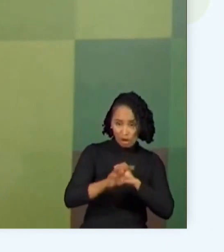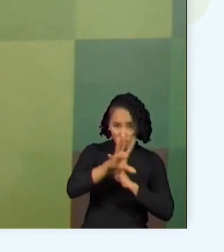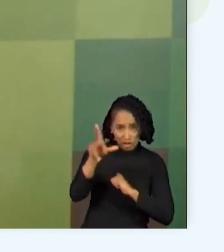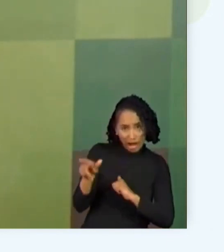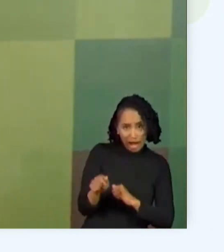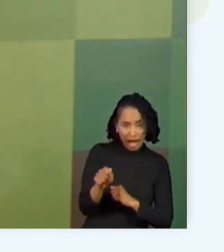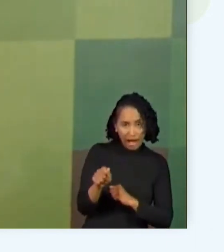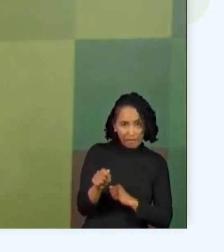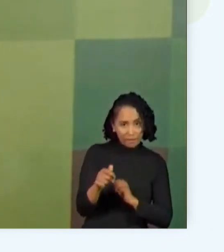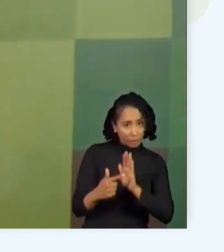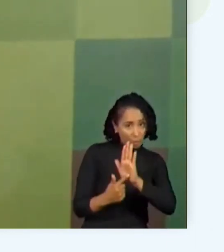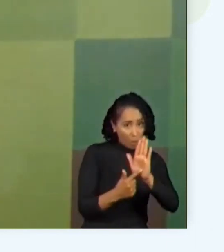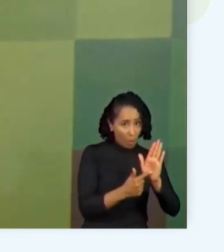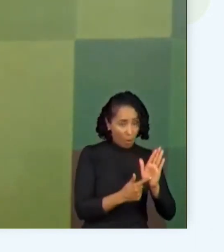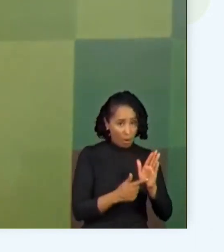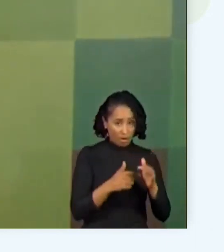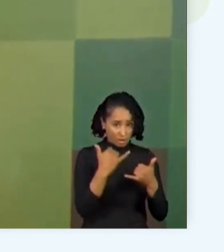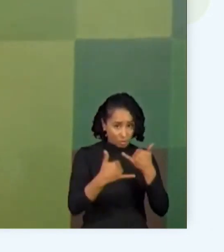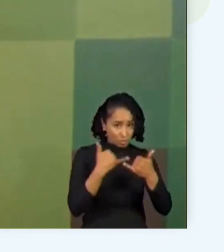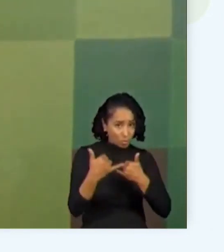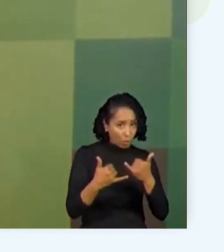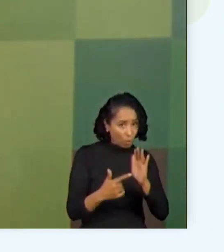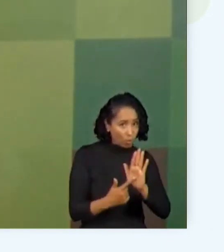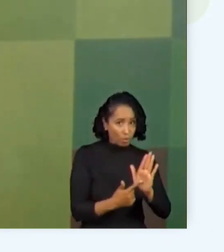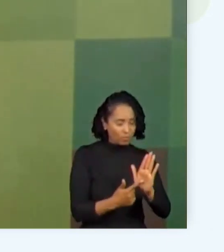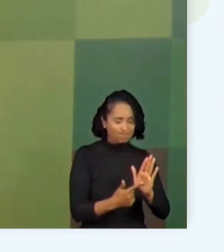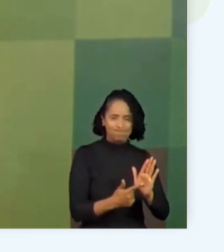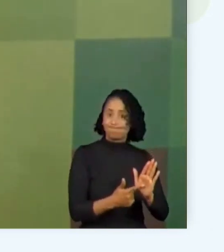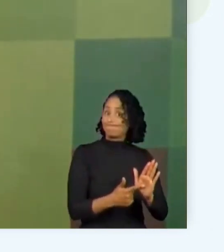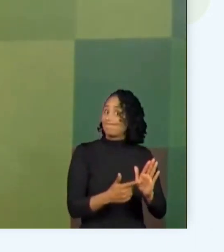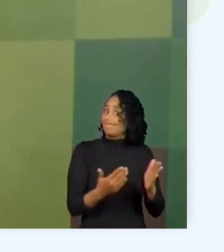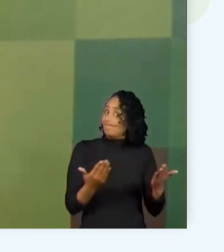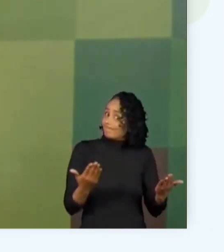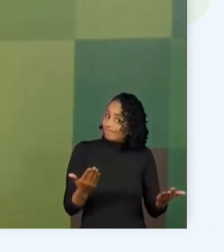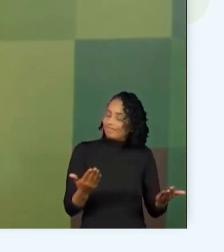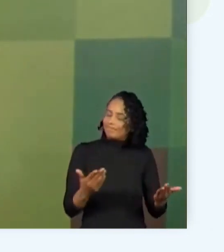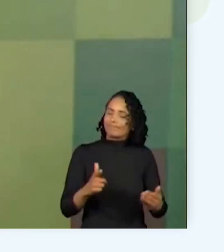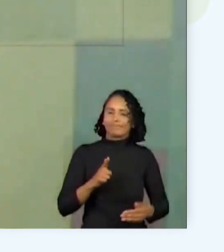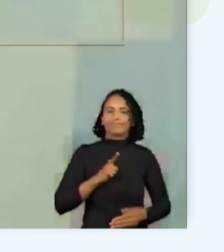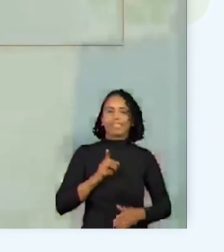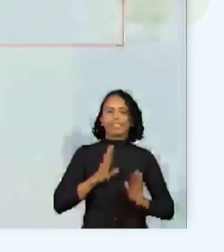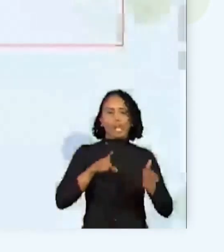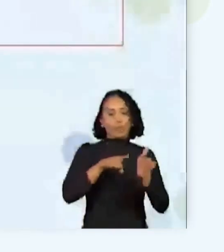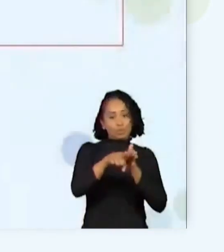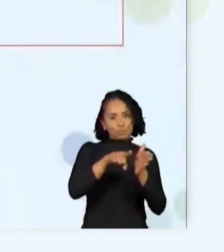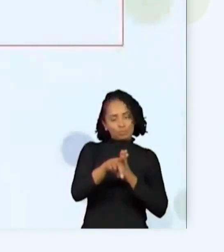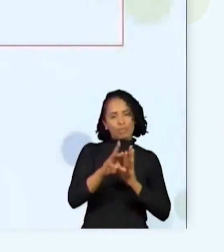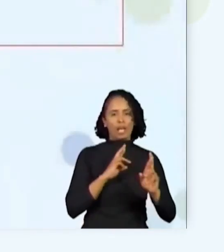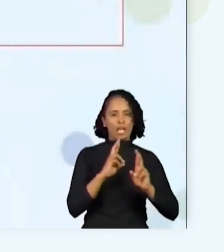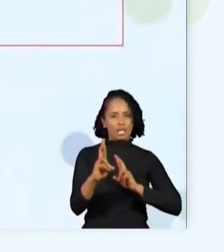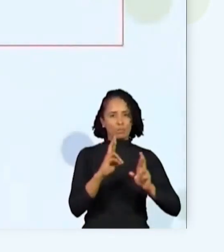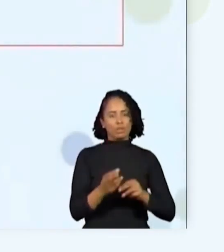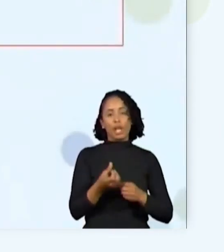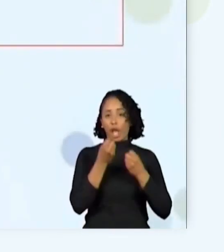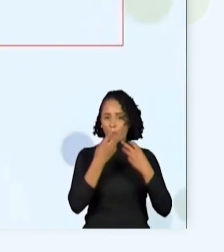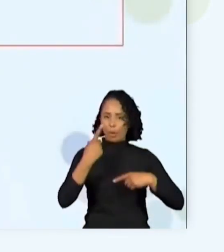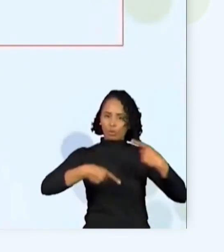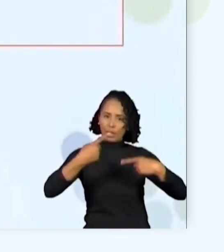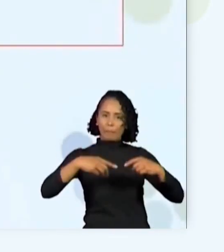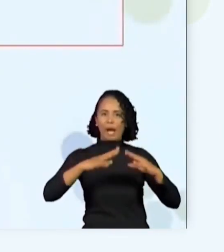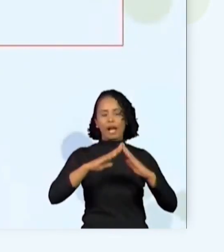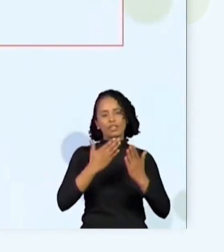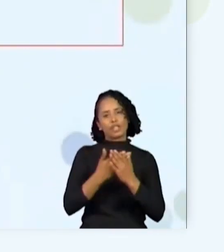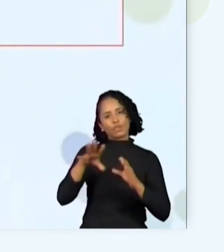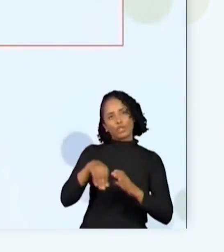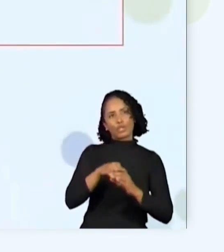muita coisa que precisa ser respondida. A ideia do nosso quiz é propor justamente esse debate nas escolas. Bom, agora vocês podem estar